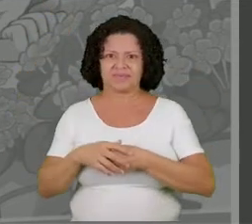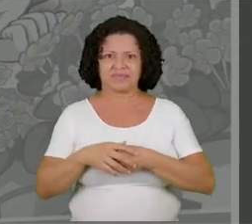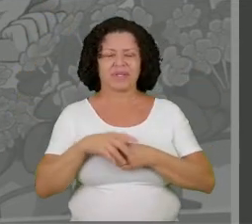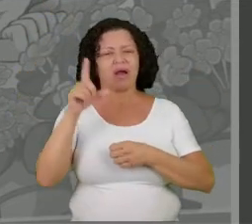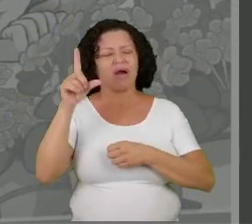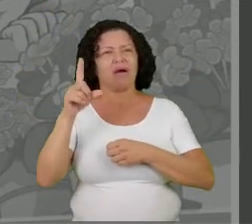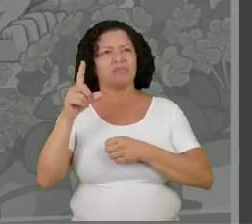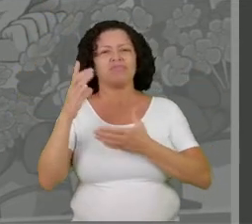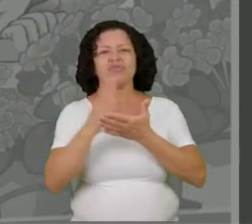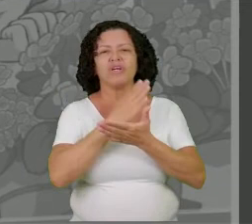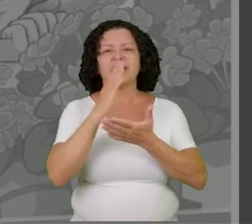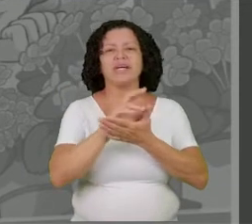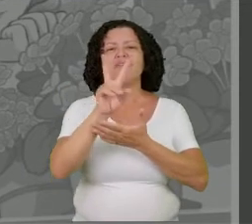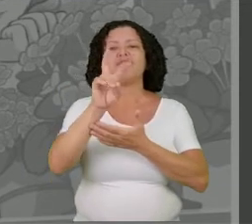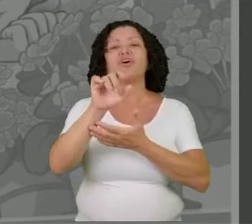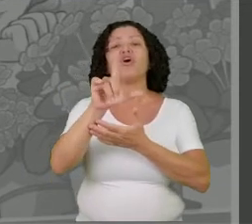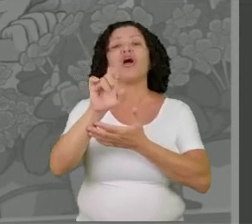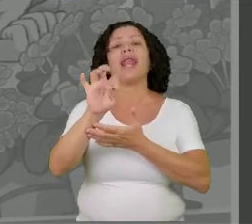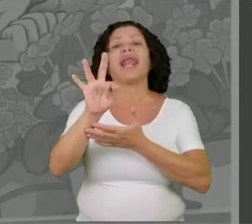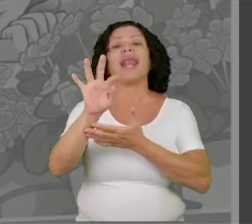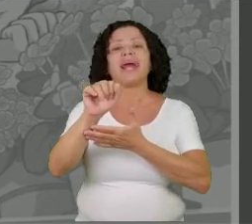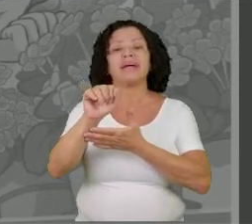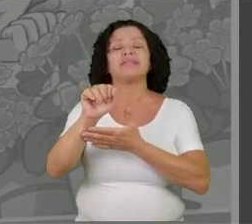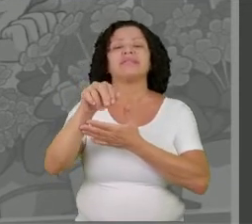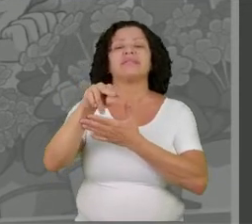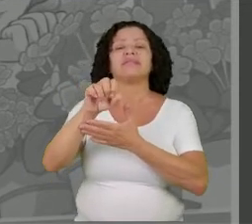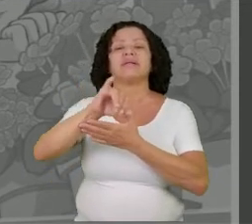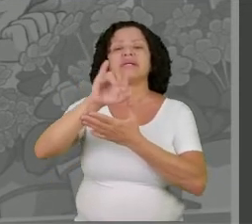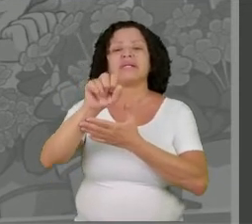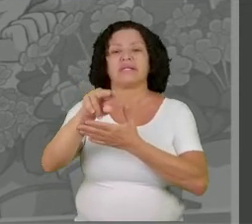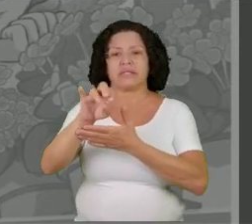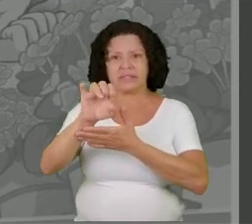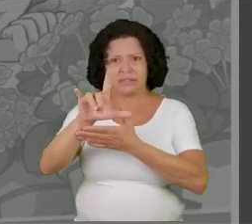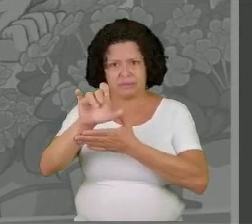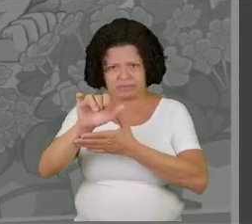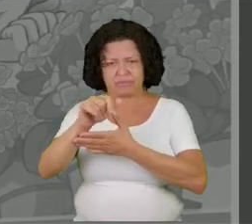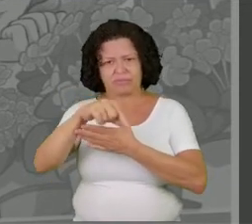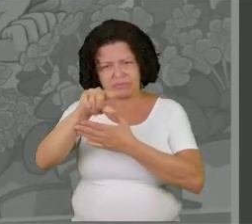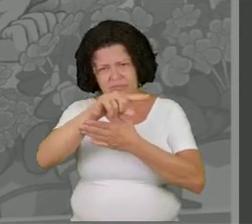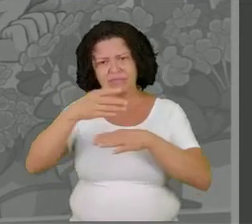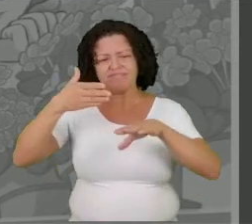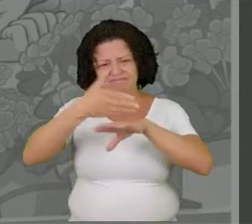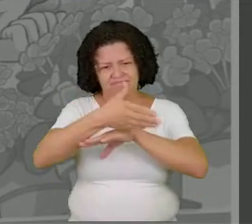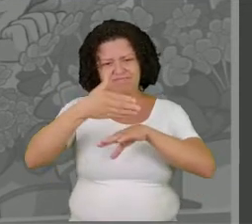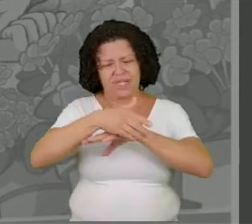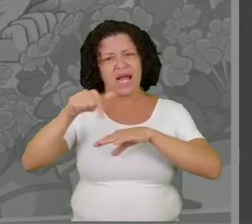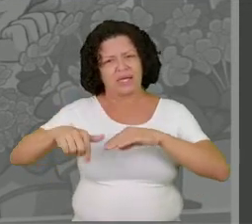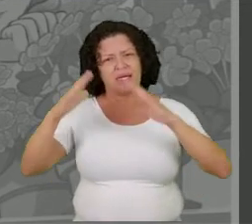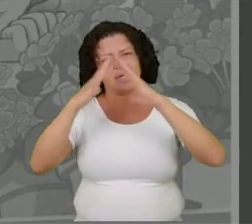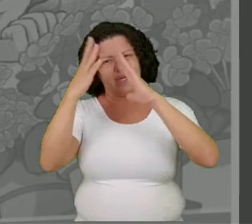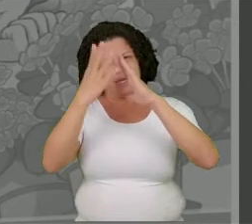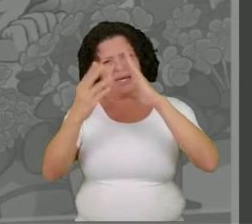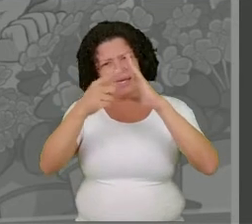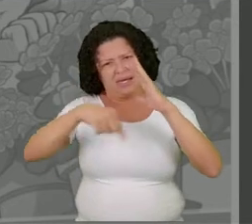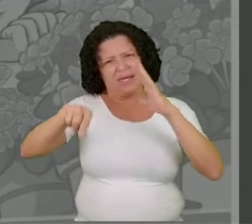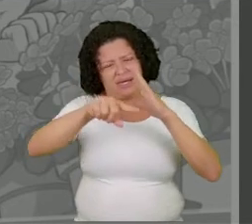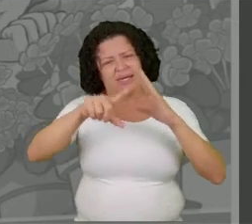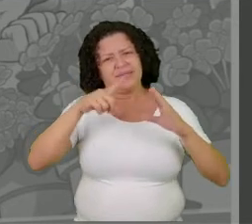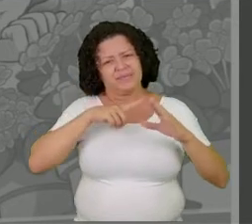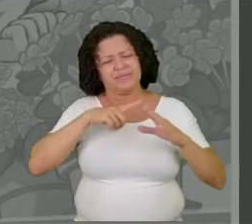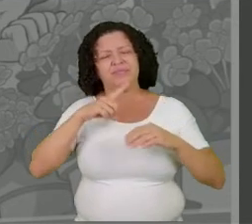espiritual. Vamos começar utilizando Violetas na Janela, né? Que os colegas frequentadores do Lar